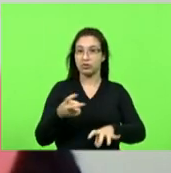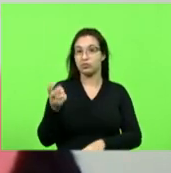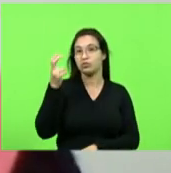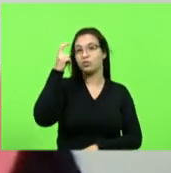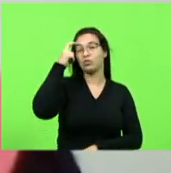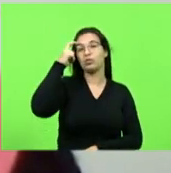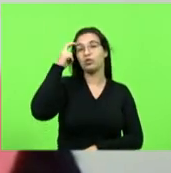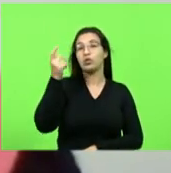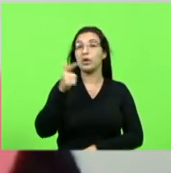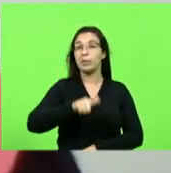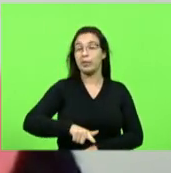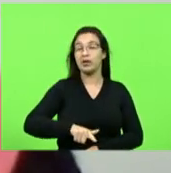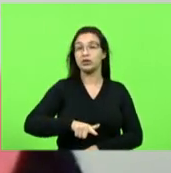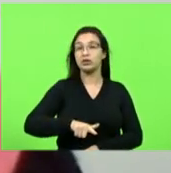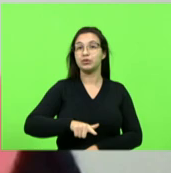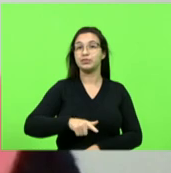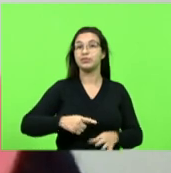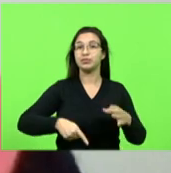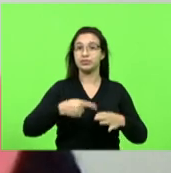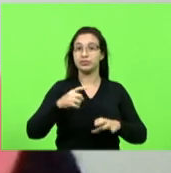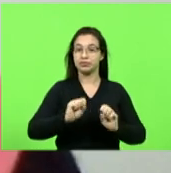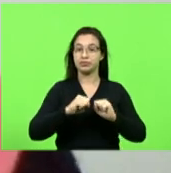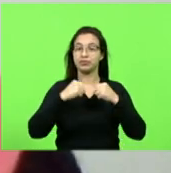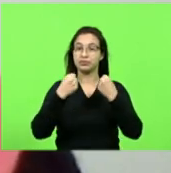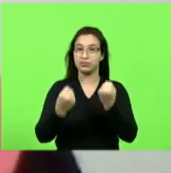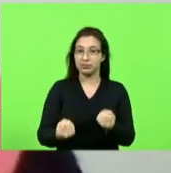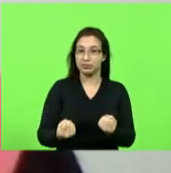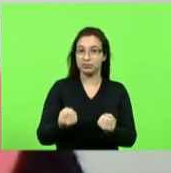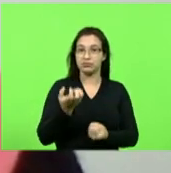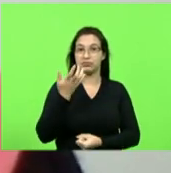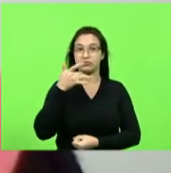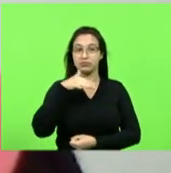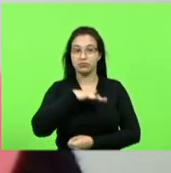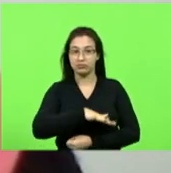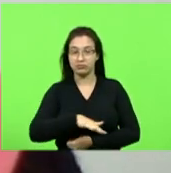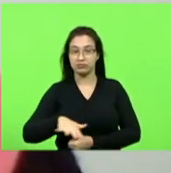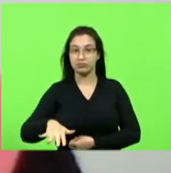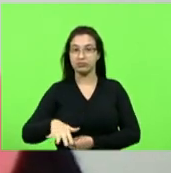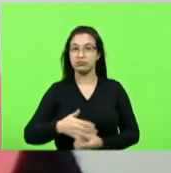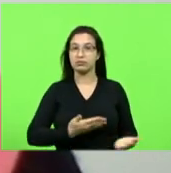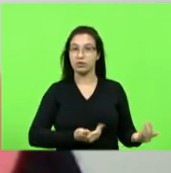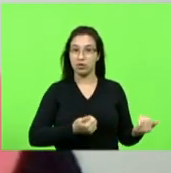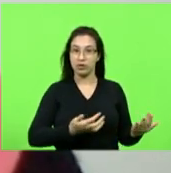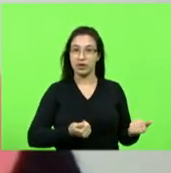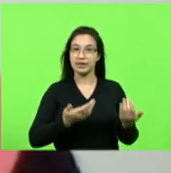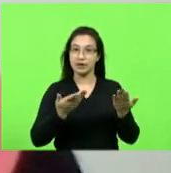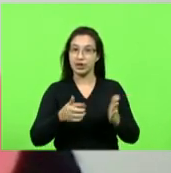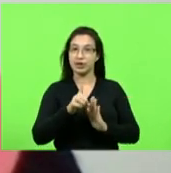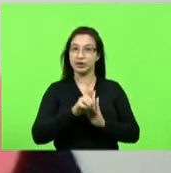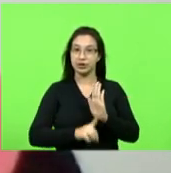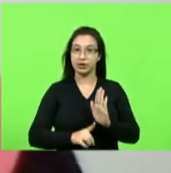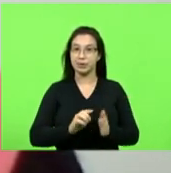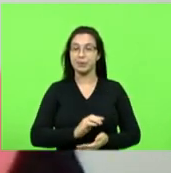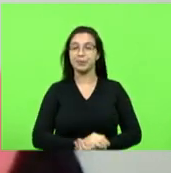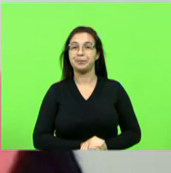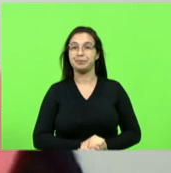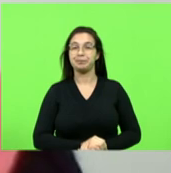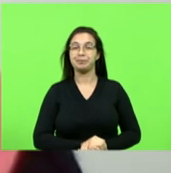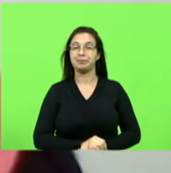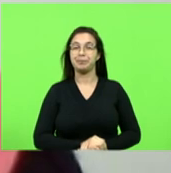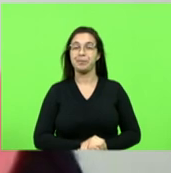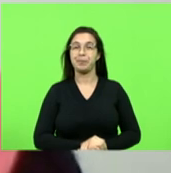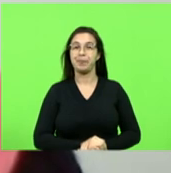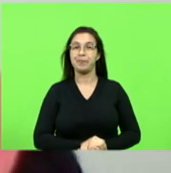pela Comissão de Defesa dos Direitos da Criança e do Adolescente, atendendo proposição de minha autoria.